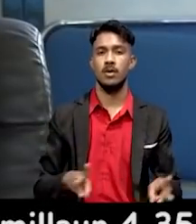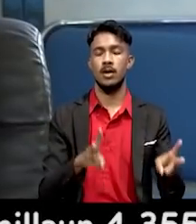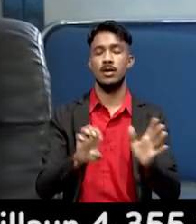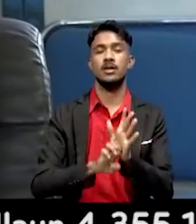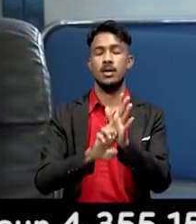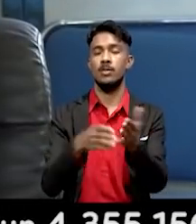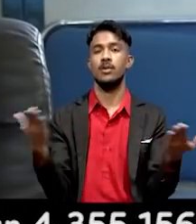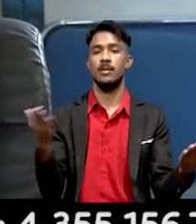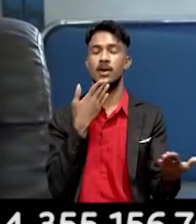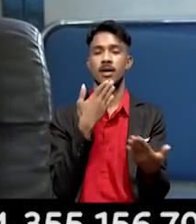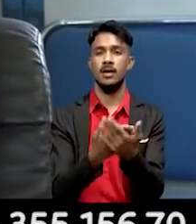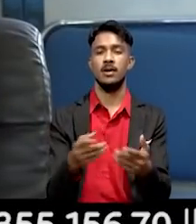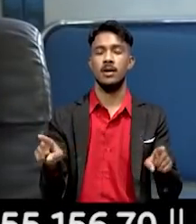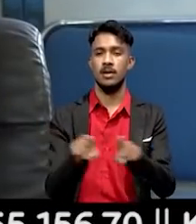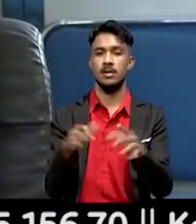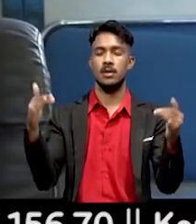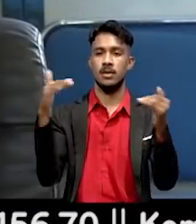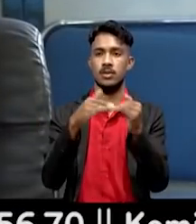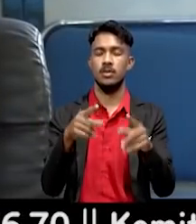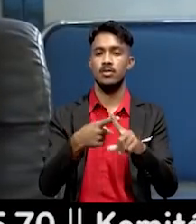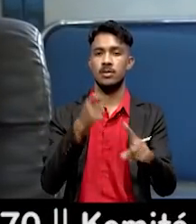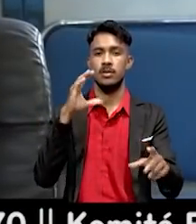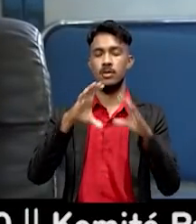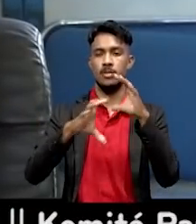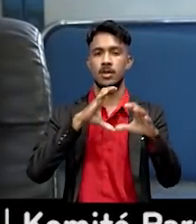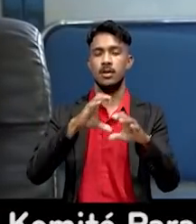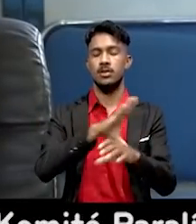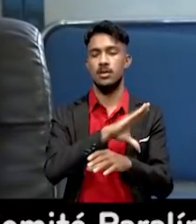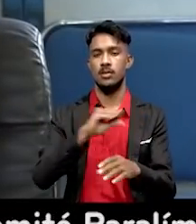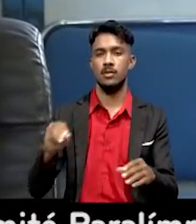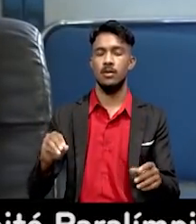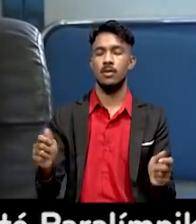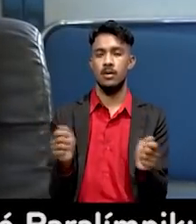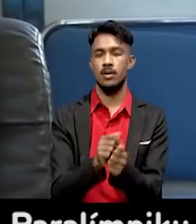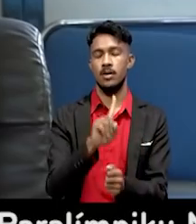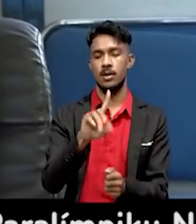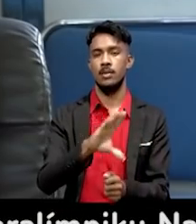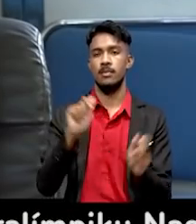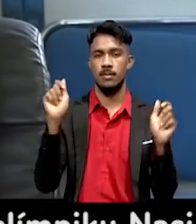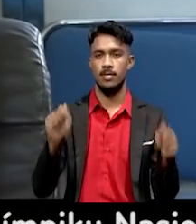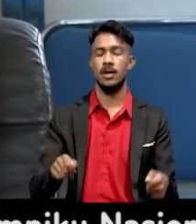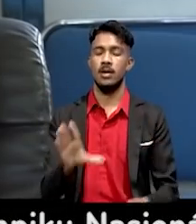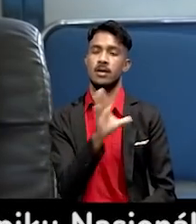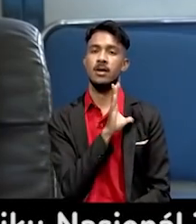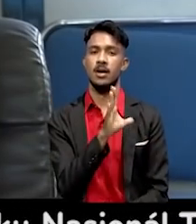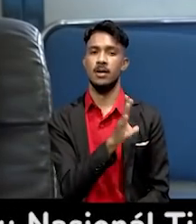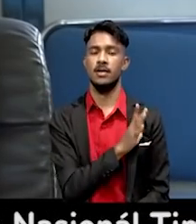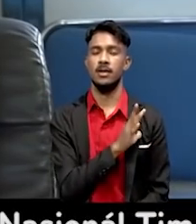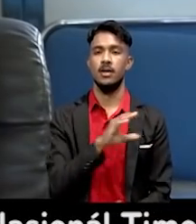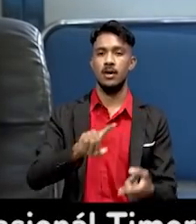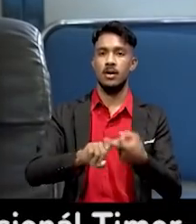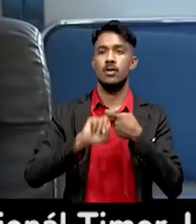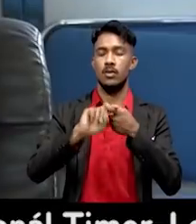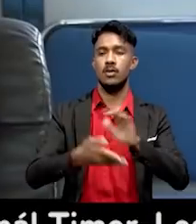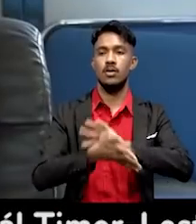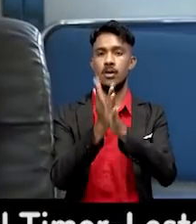lis dialogo, lis komunikasão, e honune bele garante unidade nacional